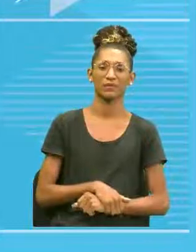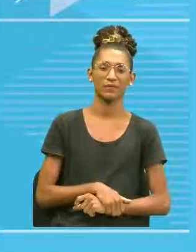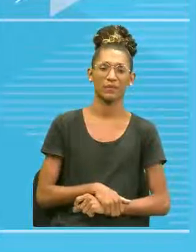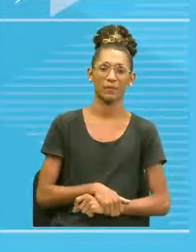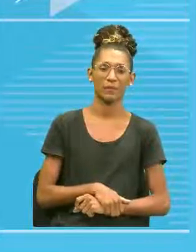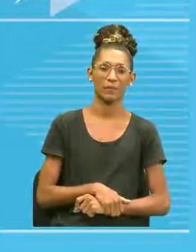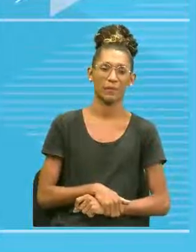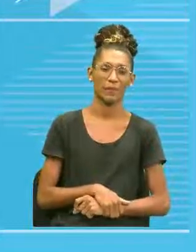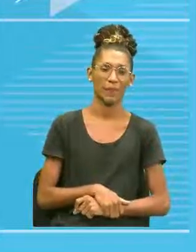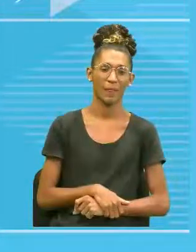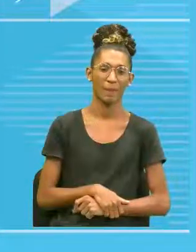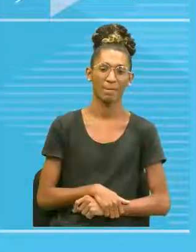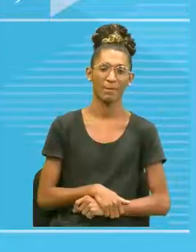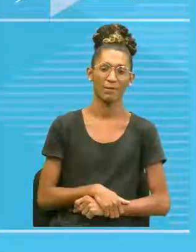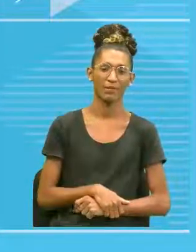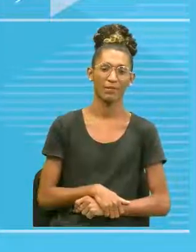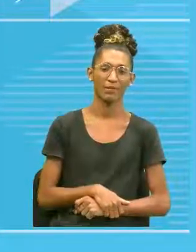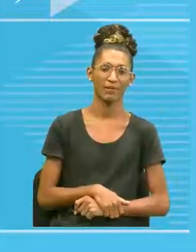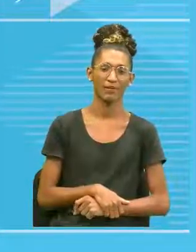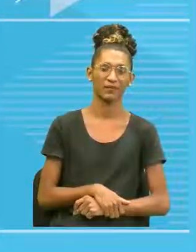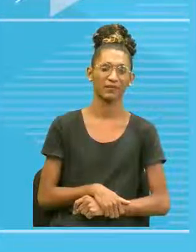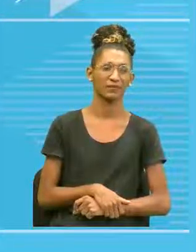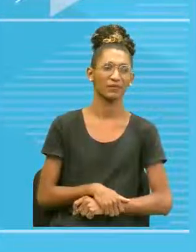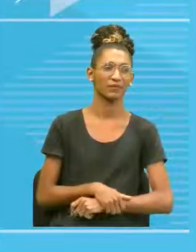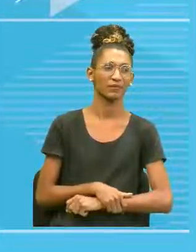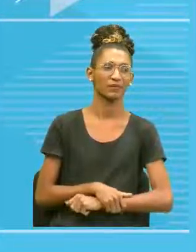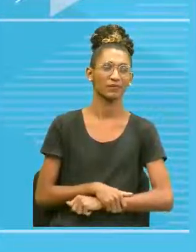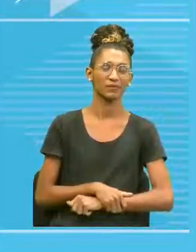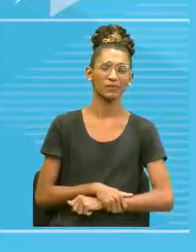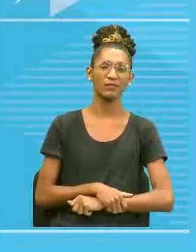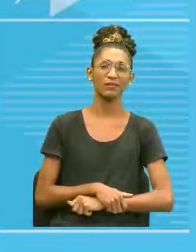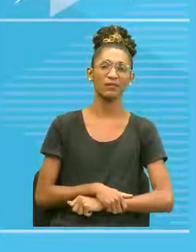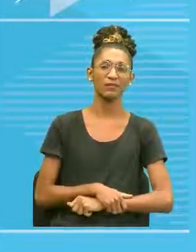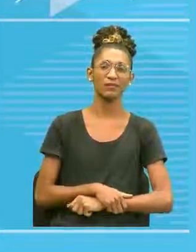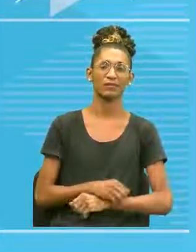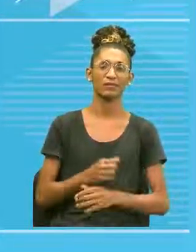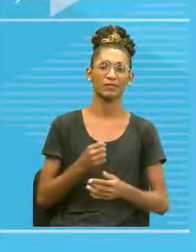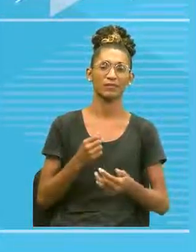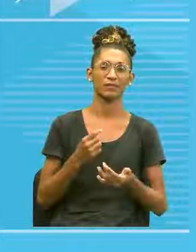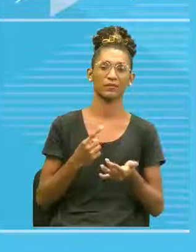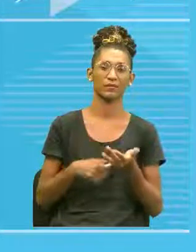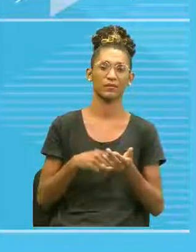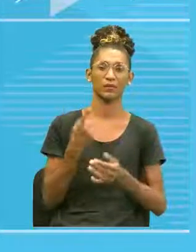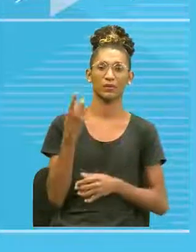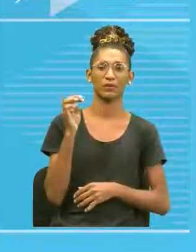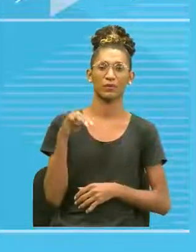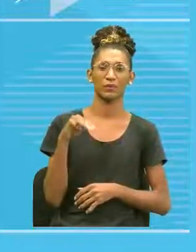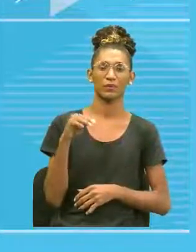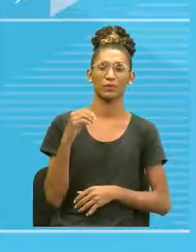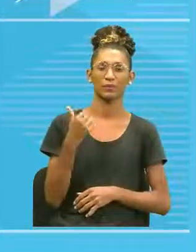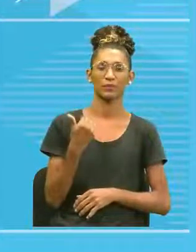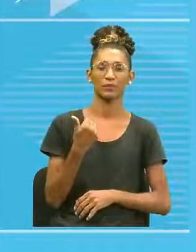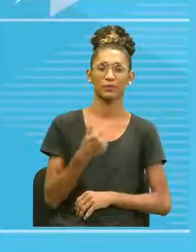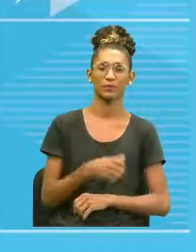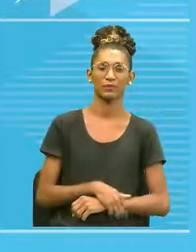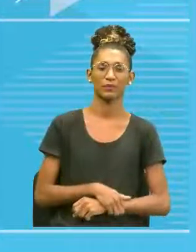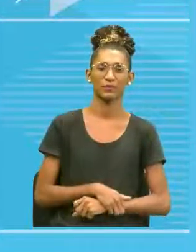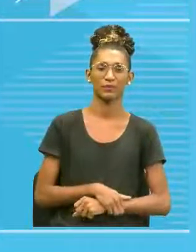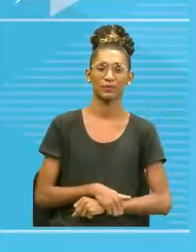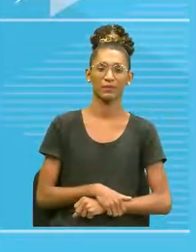Sutil vai jogar mercado Marcus yabe e o de compras Vou marcar um minuto antes de trocar slide tá